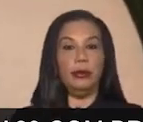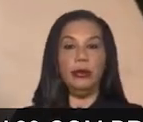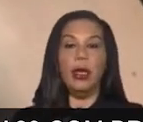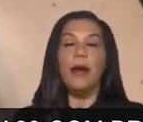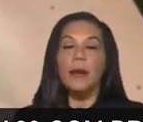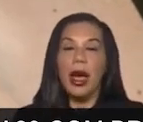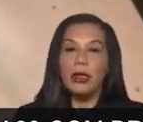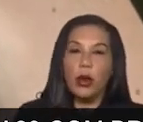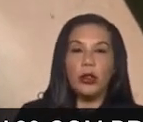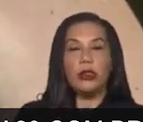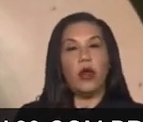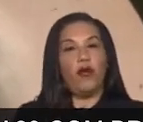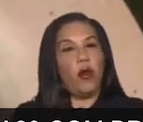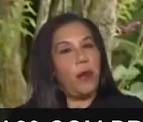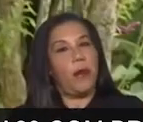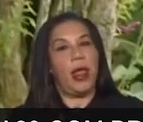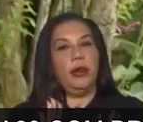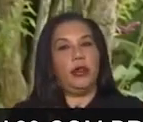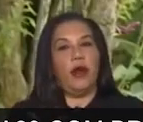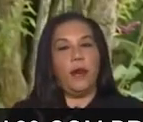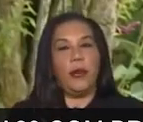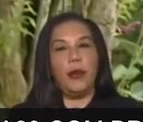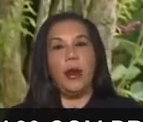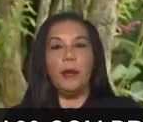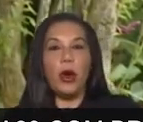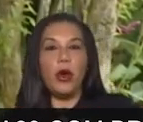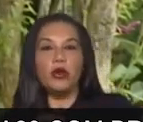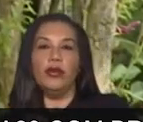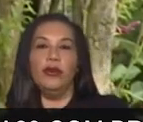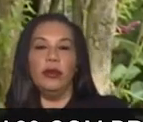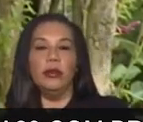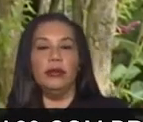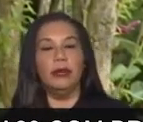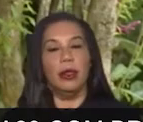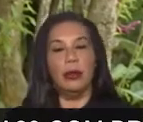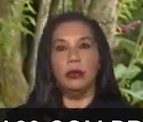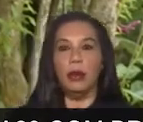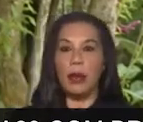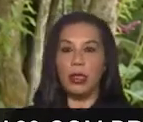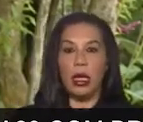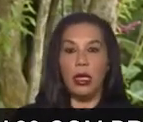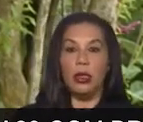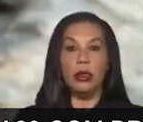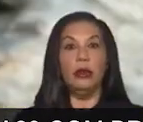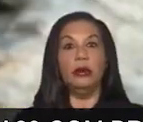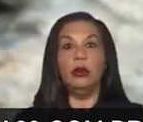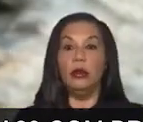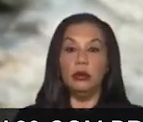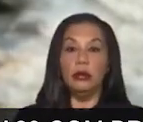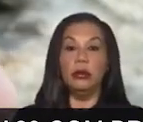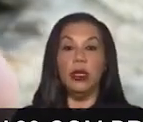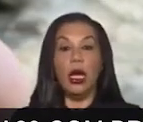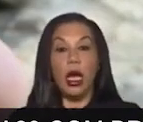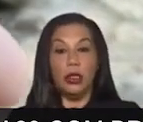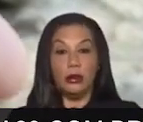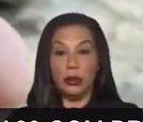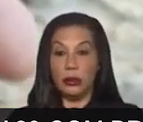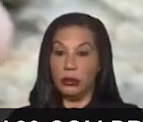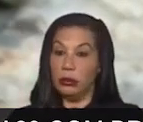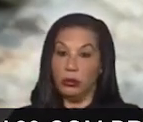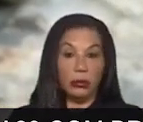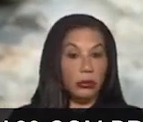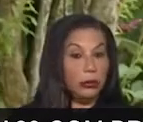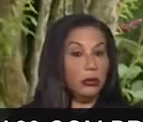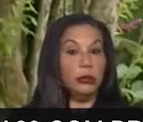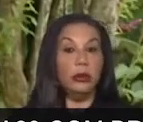sequelas permanecem até hoje. O que mais me incomoda é a tremedeira que não passa. Tem dias que a minha tremedeira é